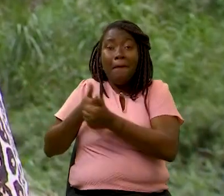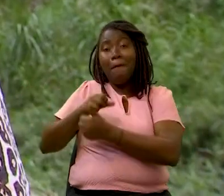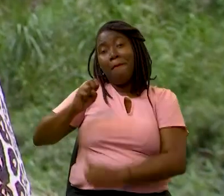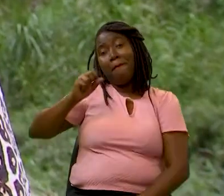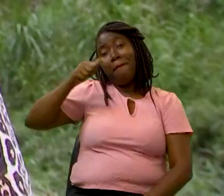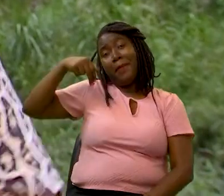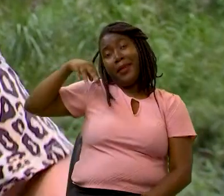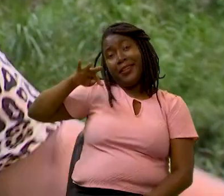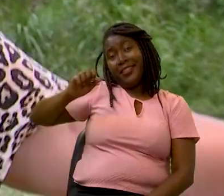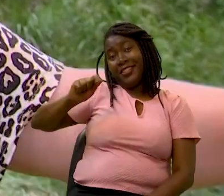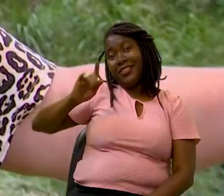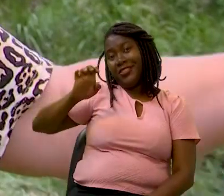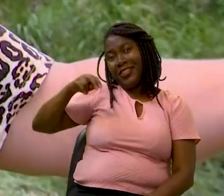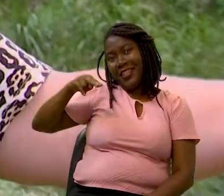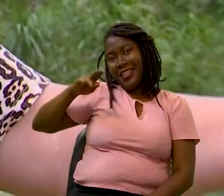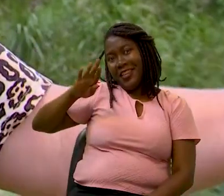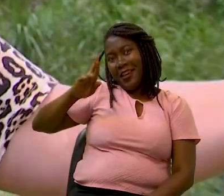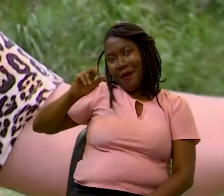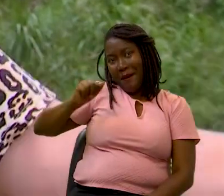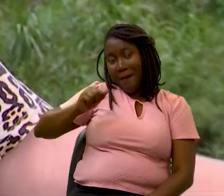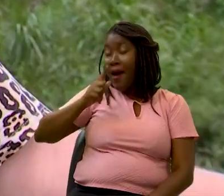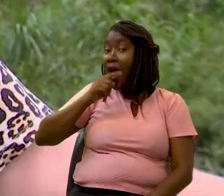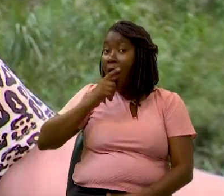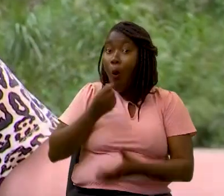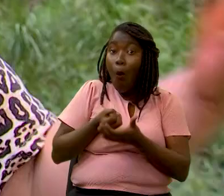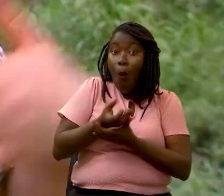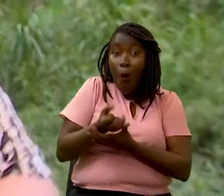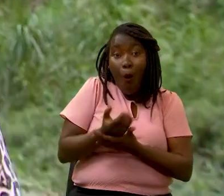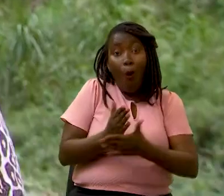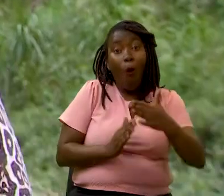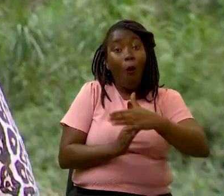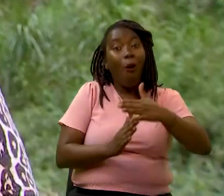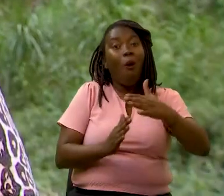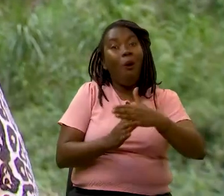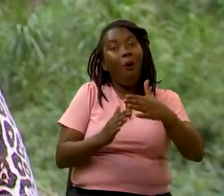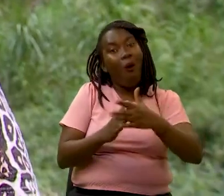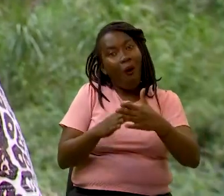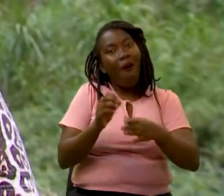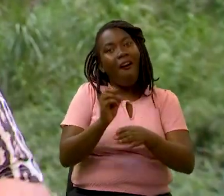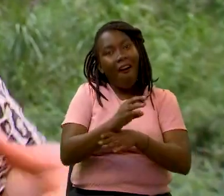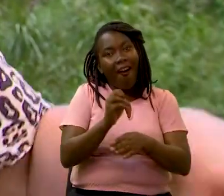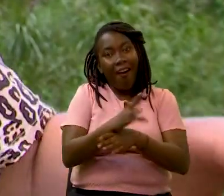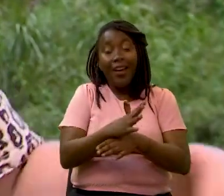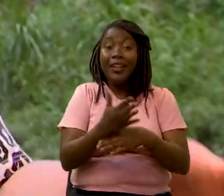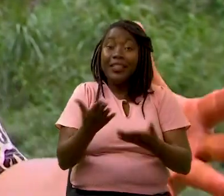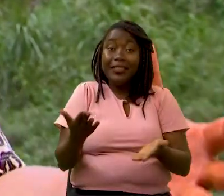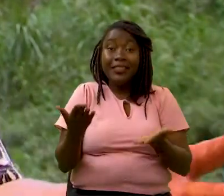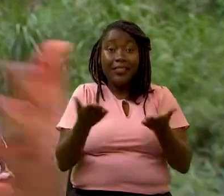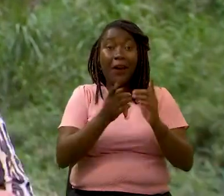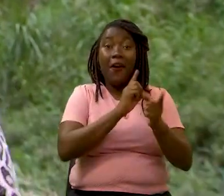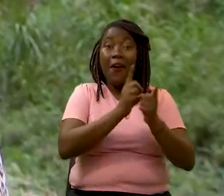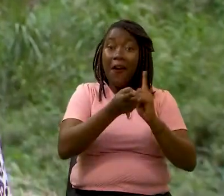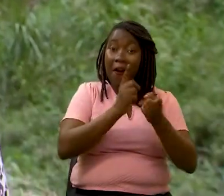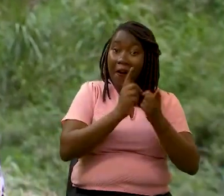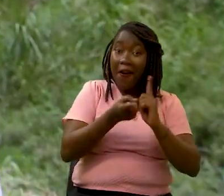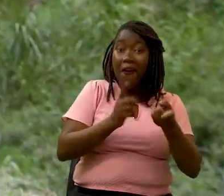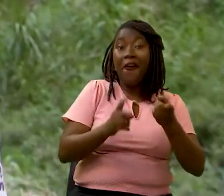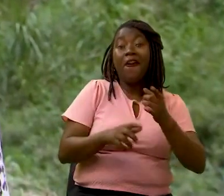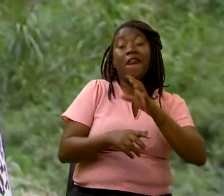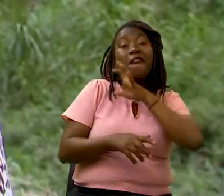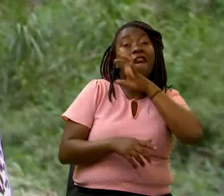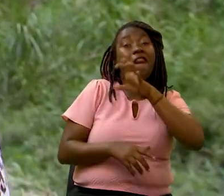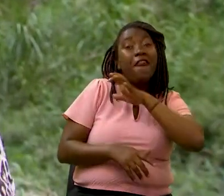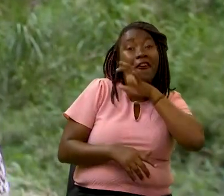Santa Genebra. O córrego é o limite da zona de amortecimento da Mata de Santa Genebra. Então aqui é um corredor de fauna para os animais